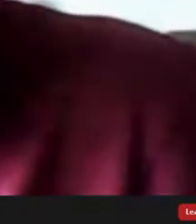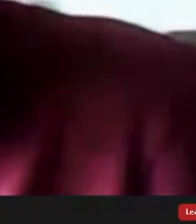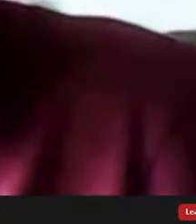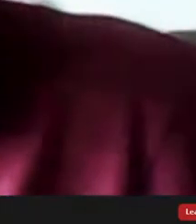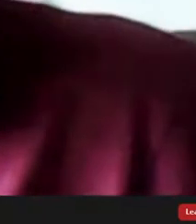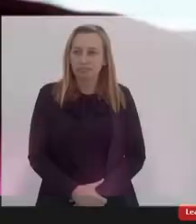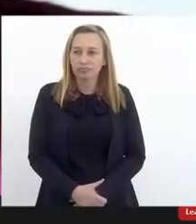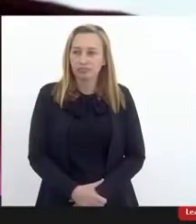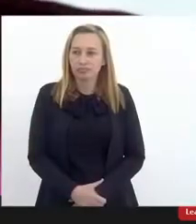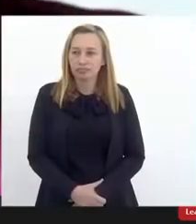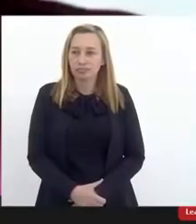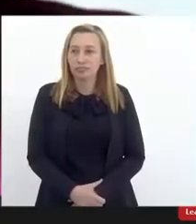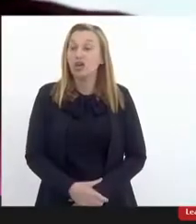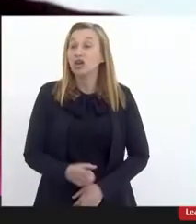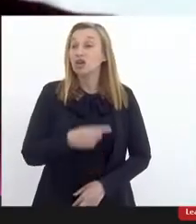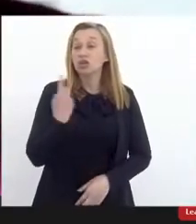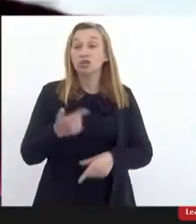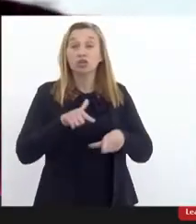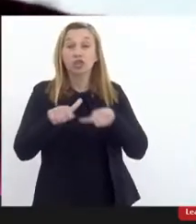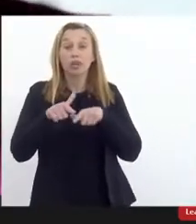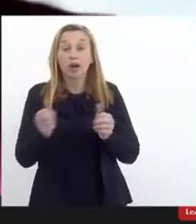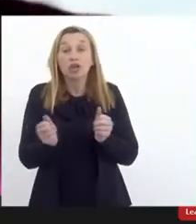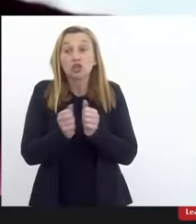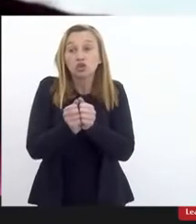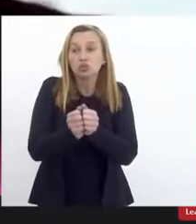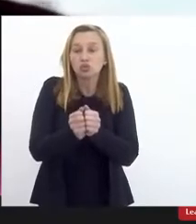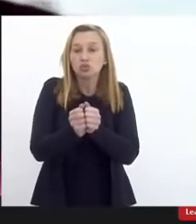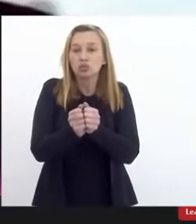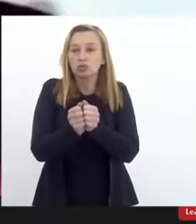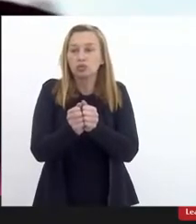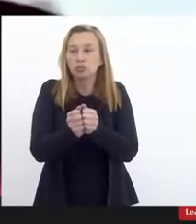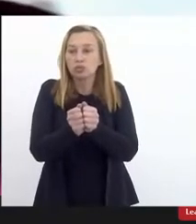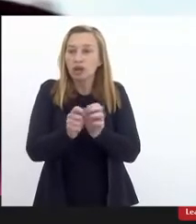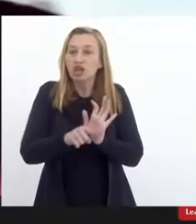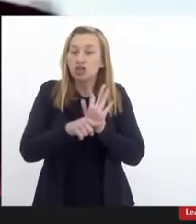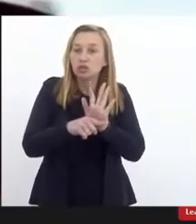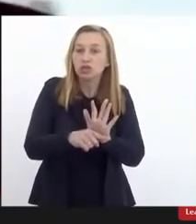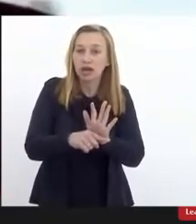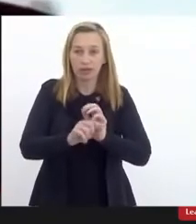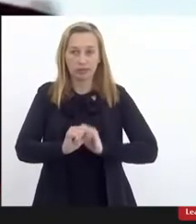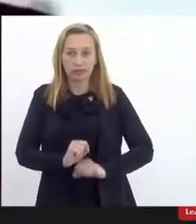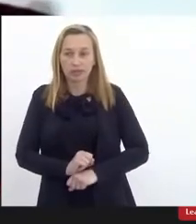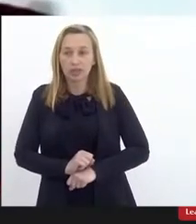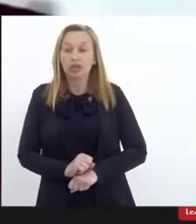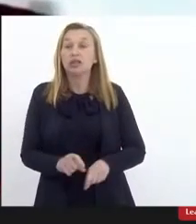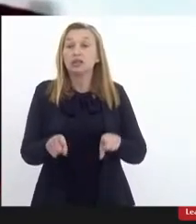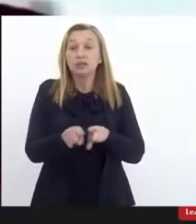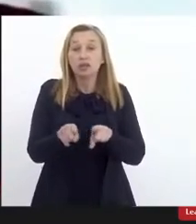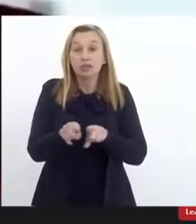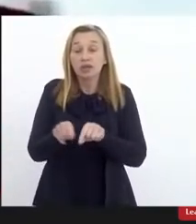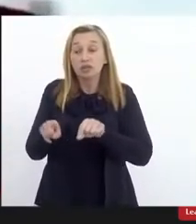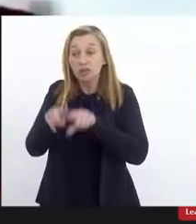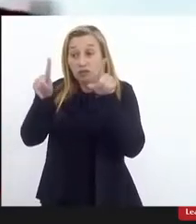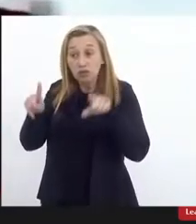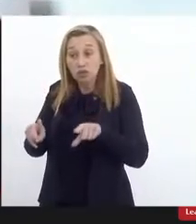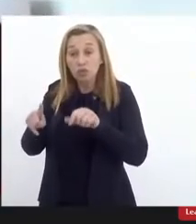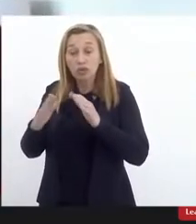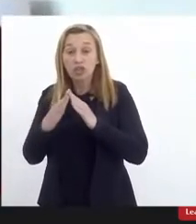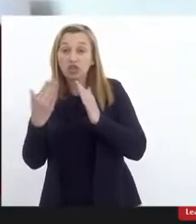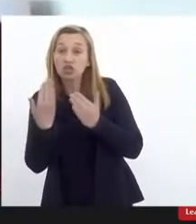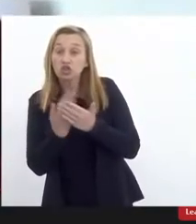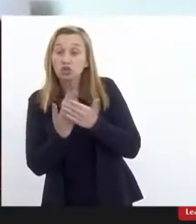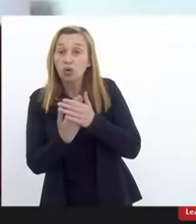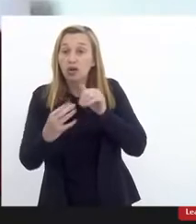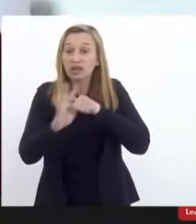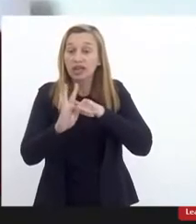FAETEC para que a gente trabalhe junto para alterar esse quadro e garantir também aos servidores da FAETEC, né,